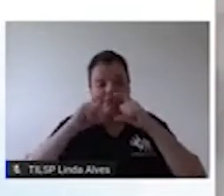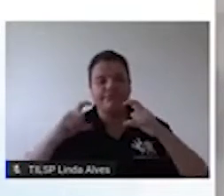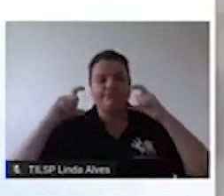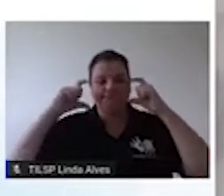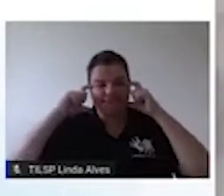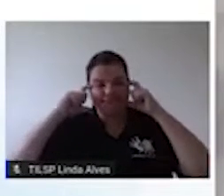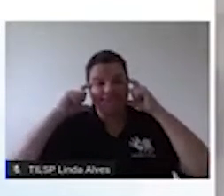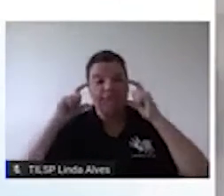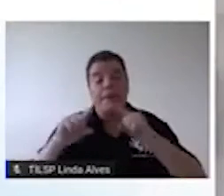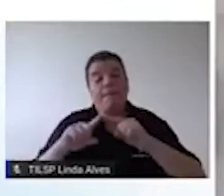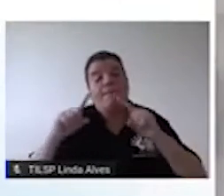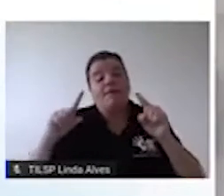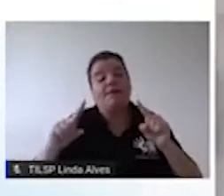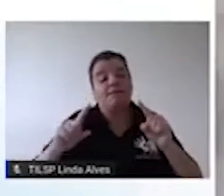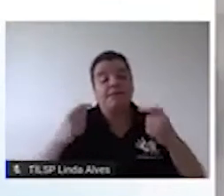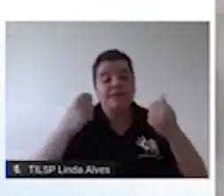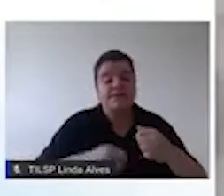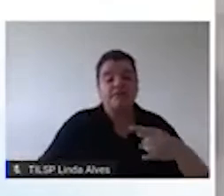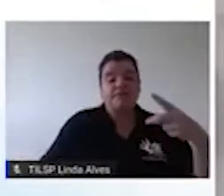né?